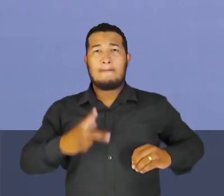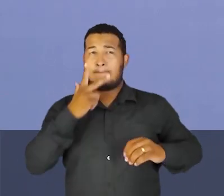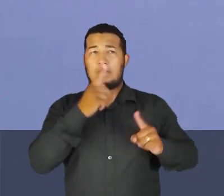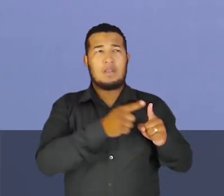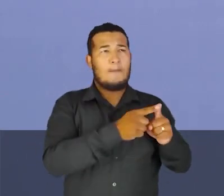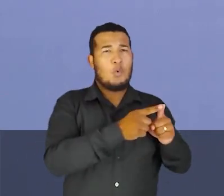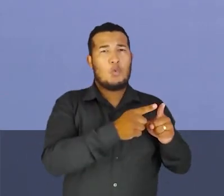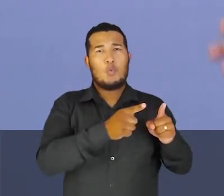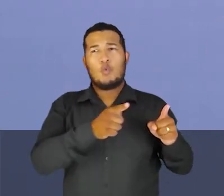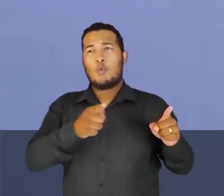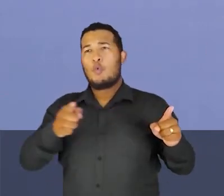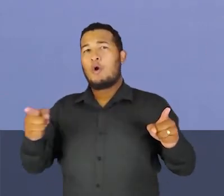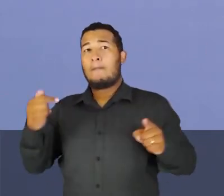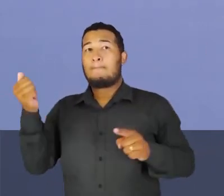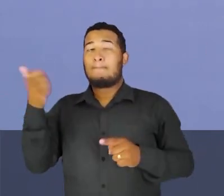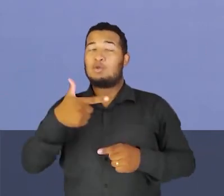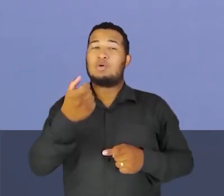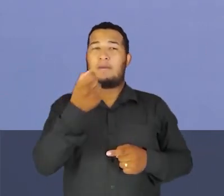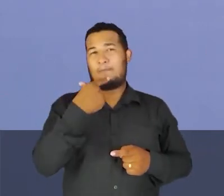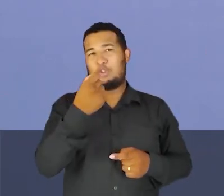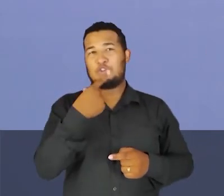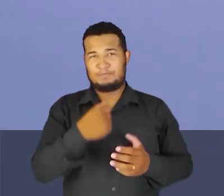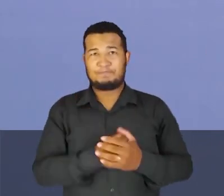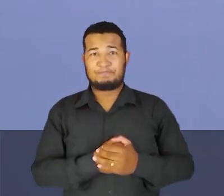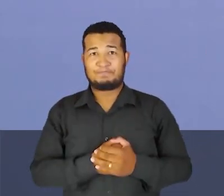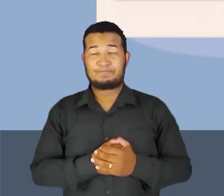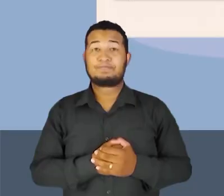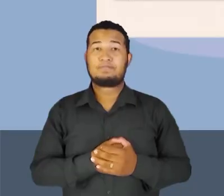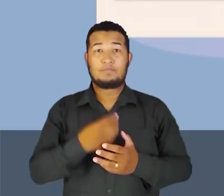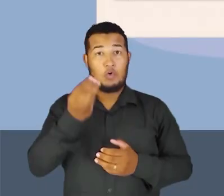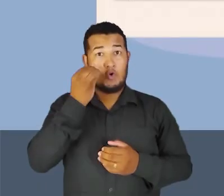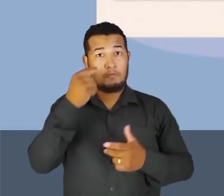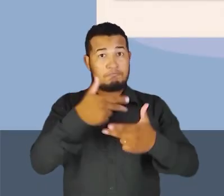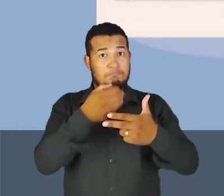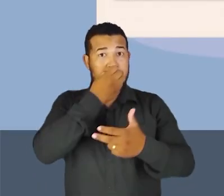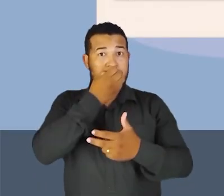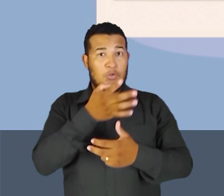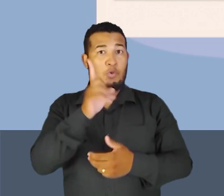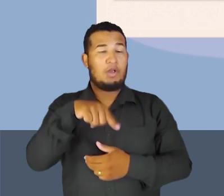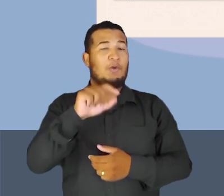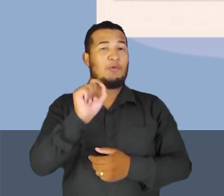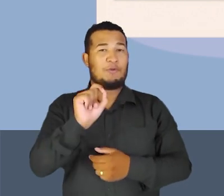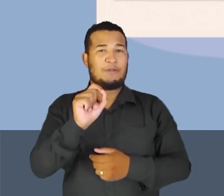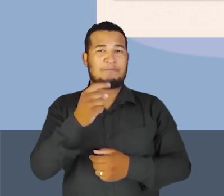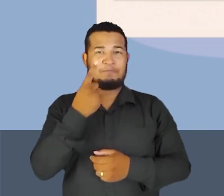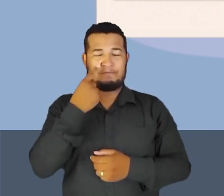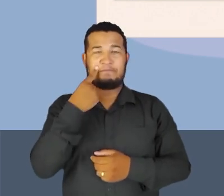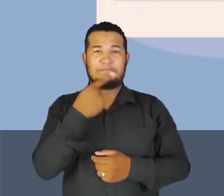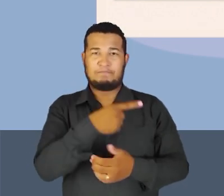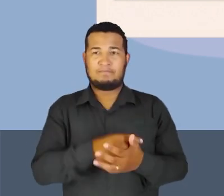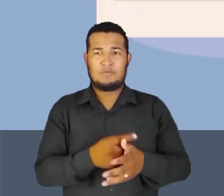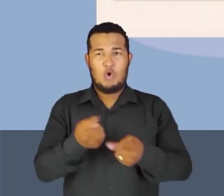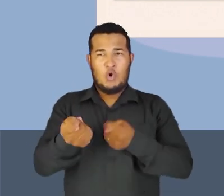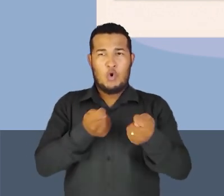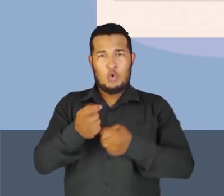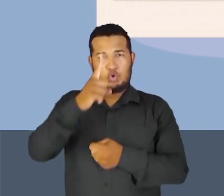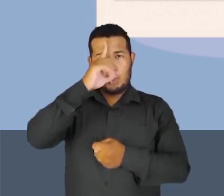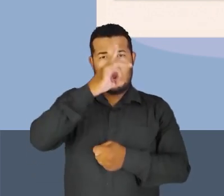muito maior do que a pílula anticoncepcional. Observe as vantagens, por favor, desse método. Não exige controle